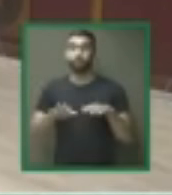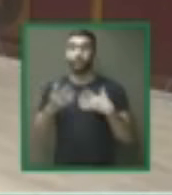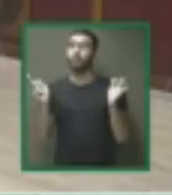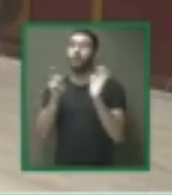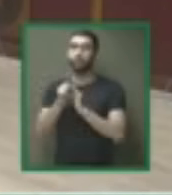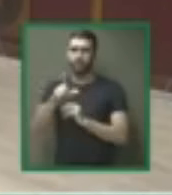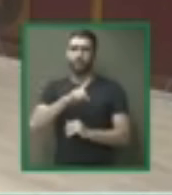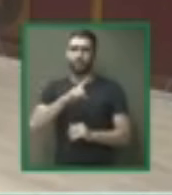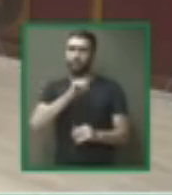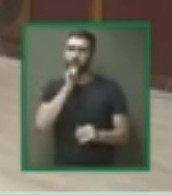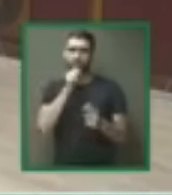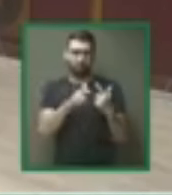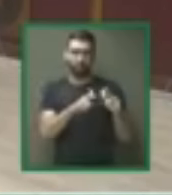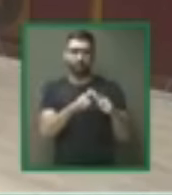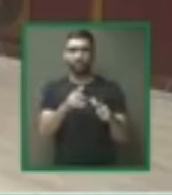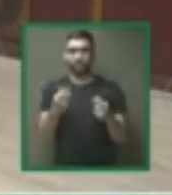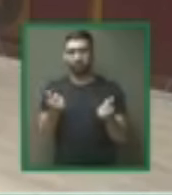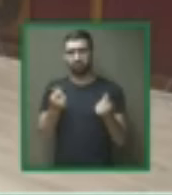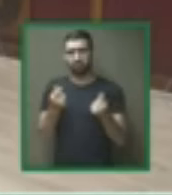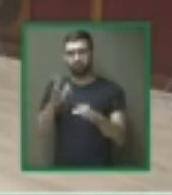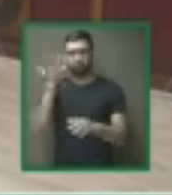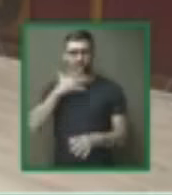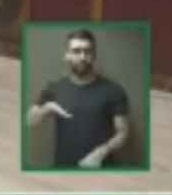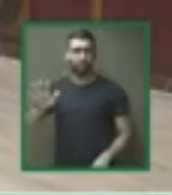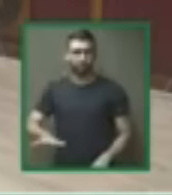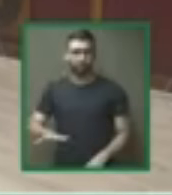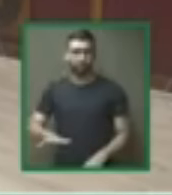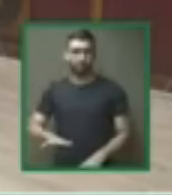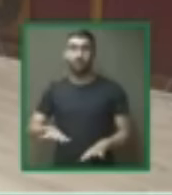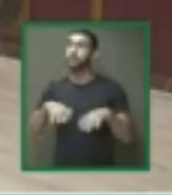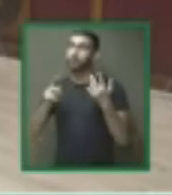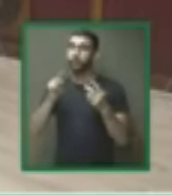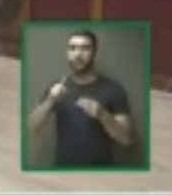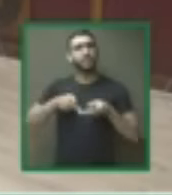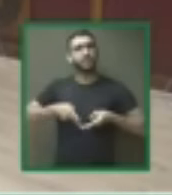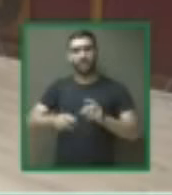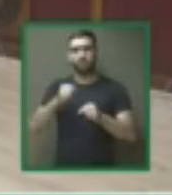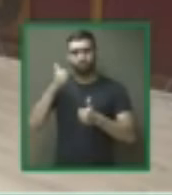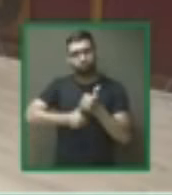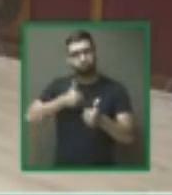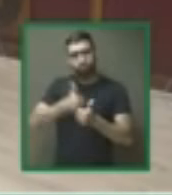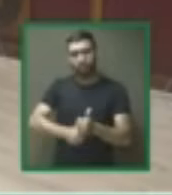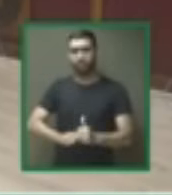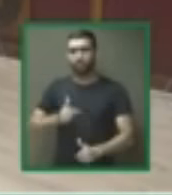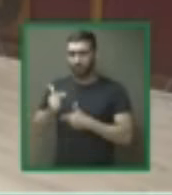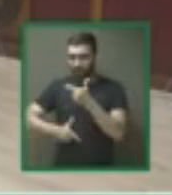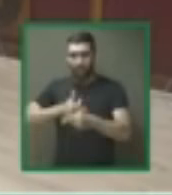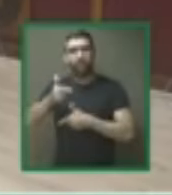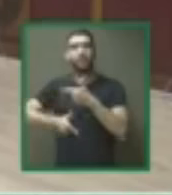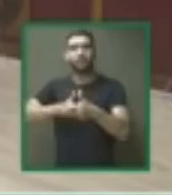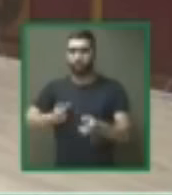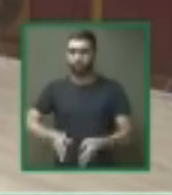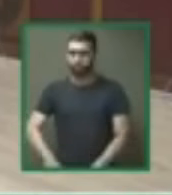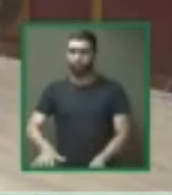infância? Muita. Tá. Você lutou, você sempre trabalhou? Sempre